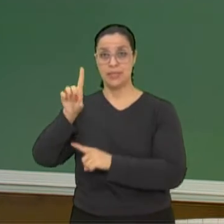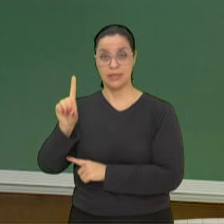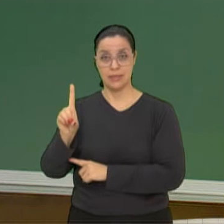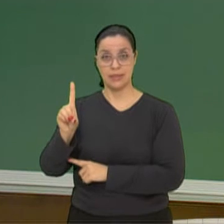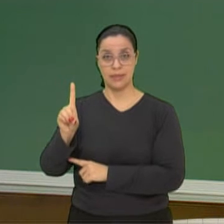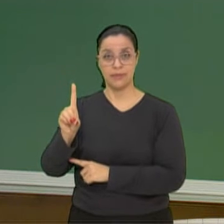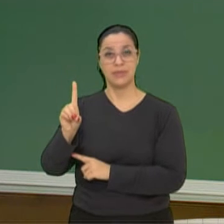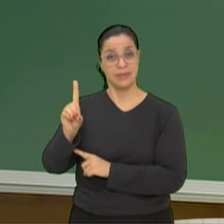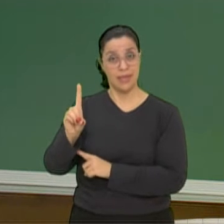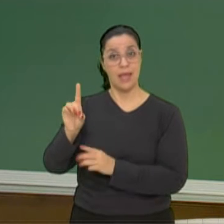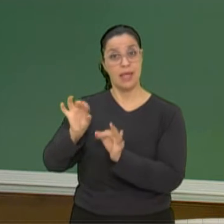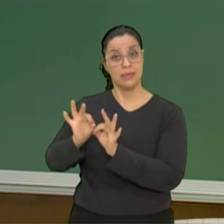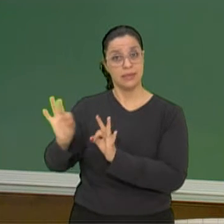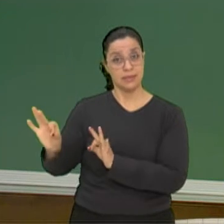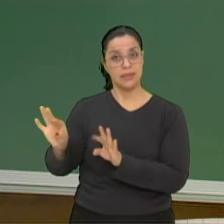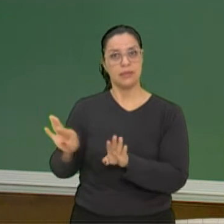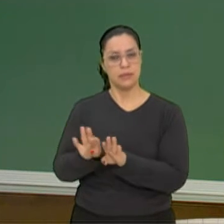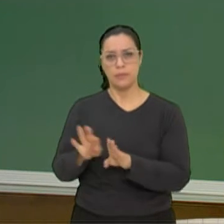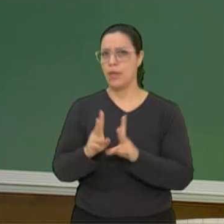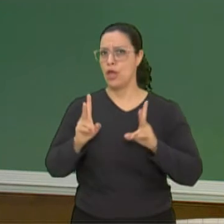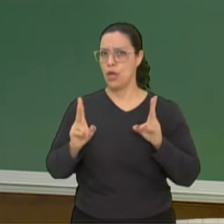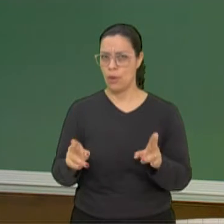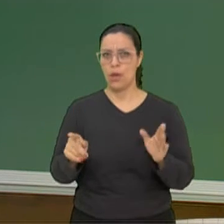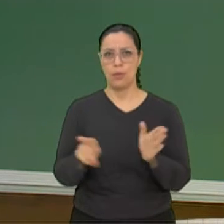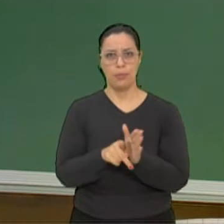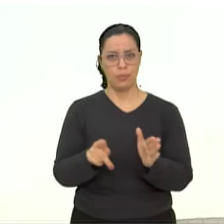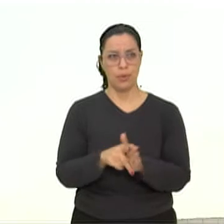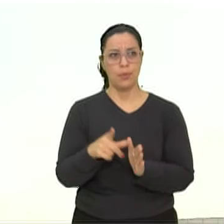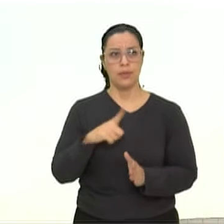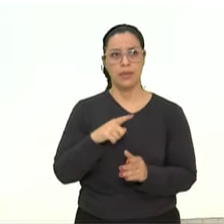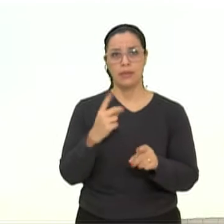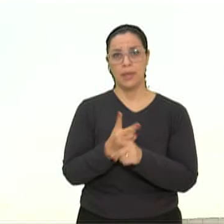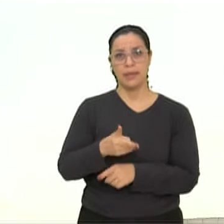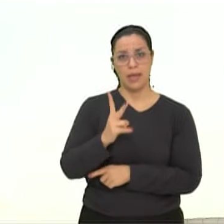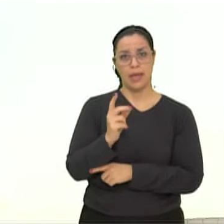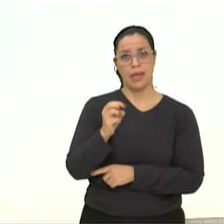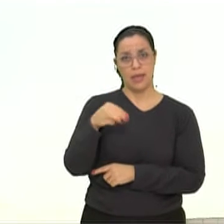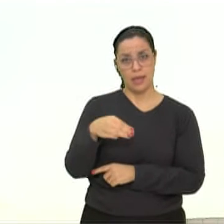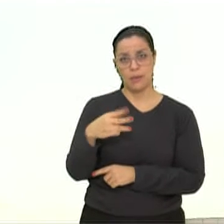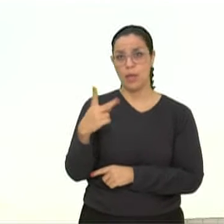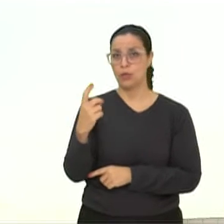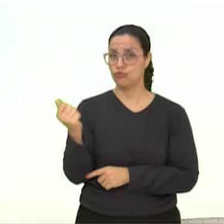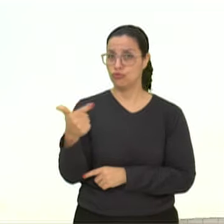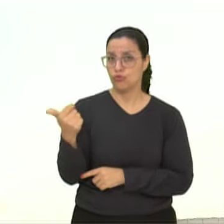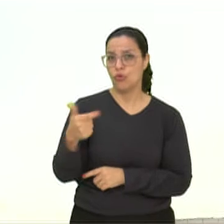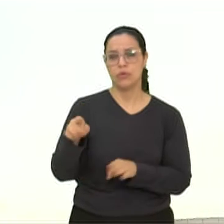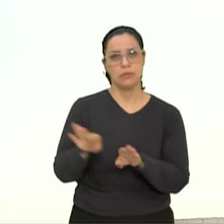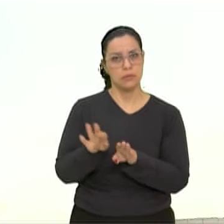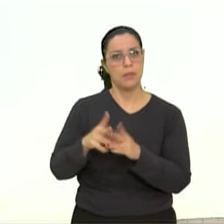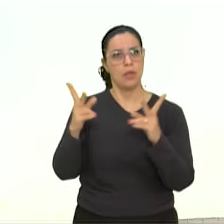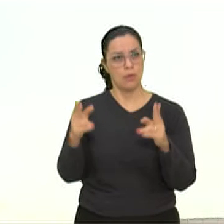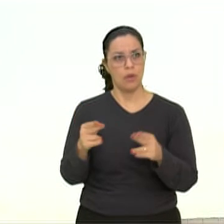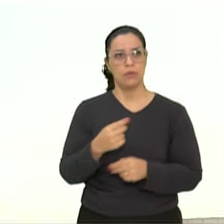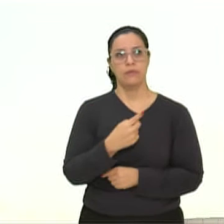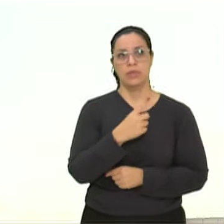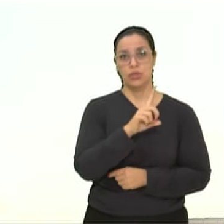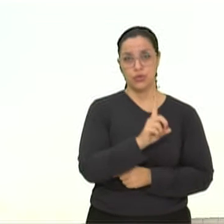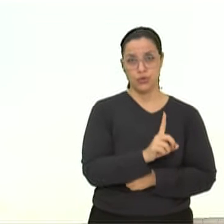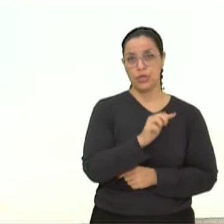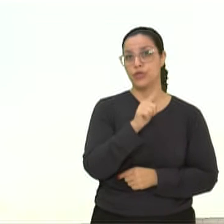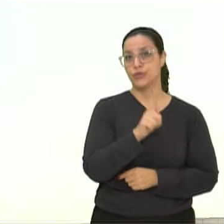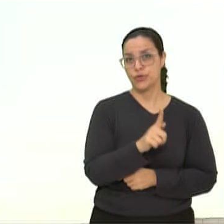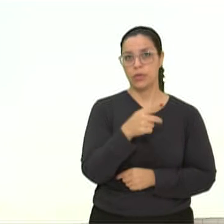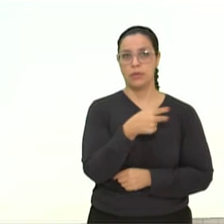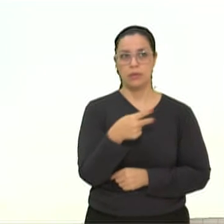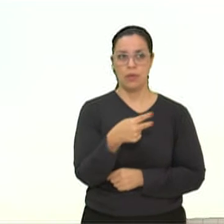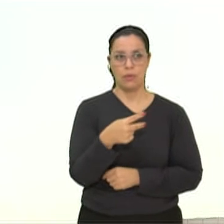no item A, né? Como aqui são a mesma quantidade de quilômetros, né, para ir no cliente A, então você vai pegar esse 12 e substituir no D